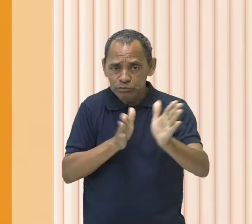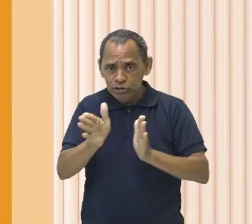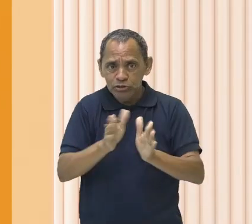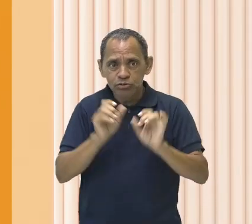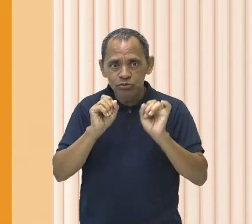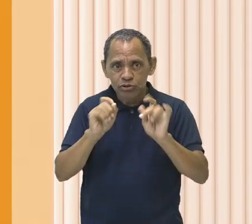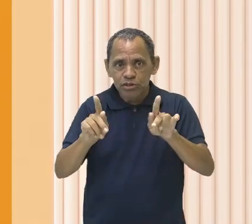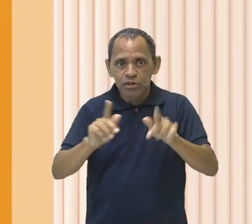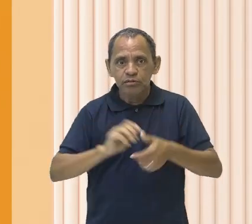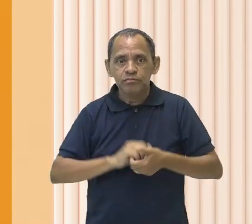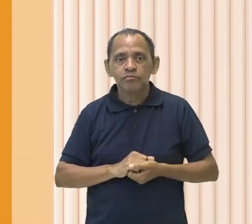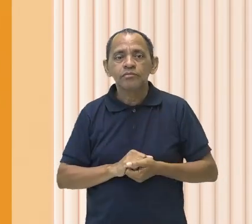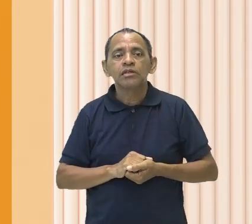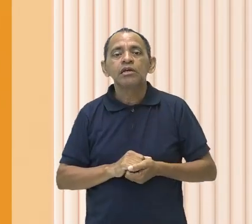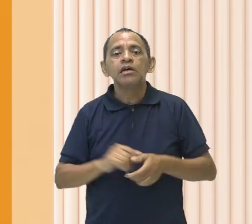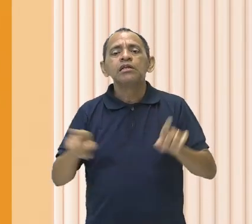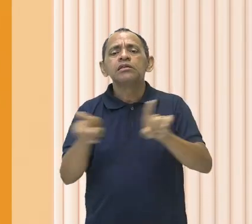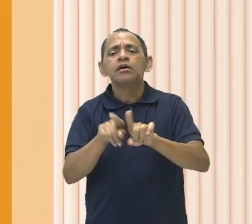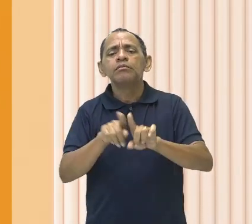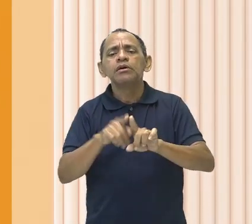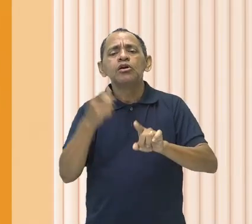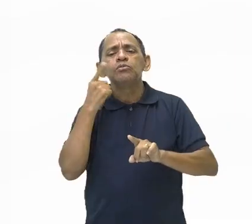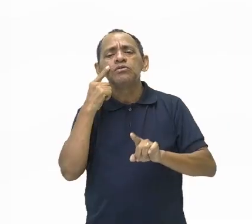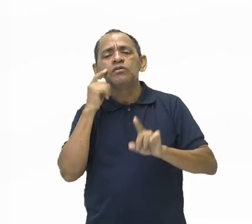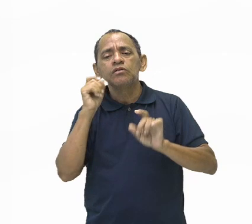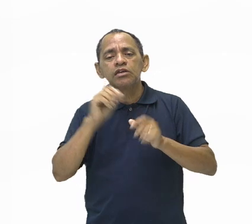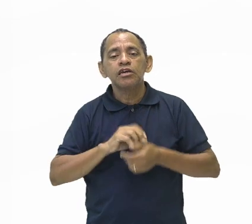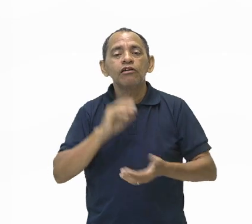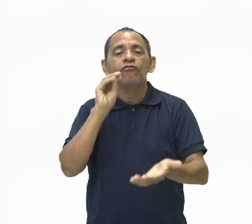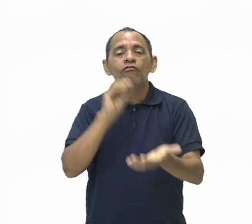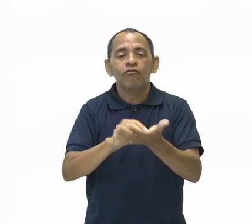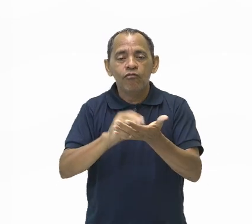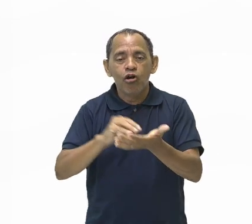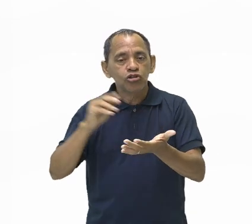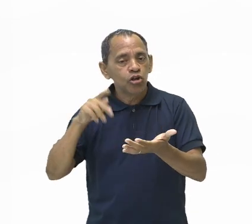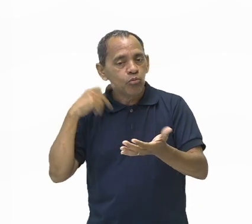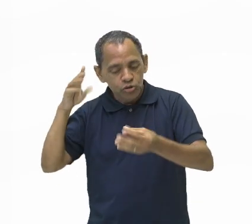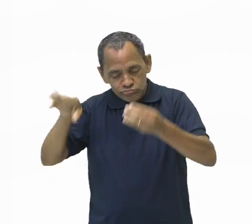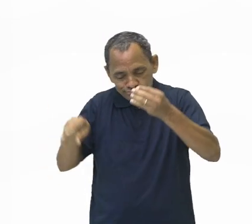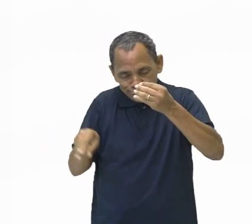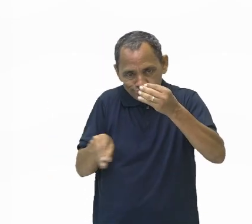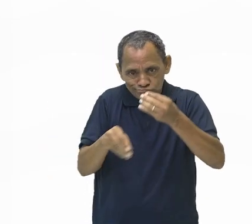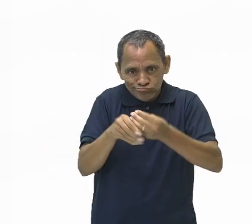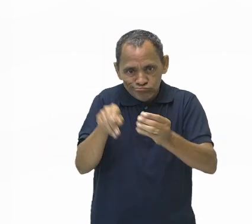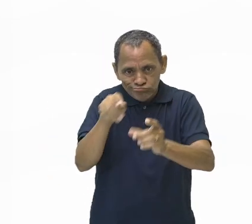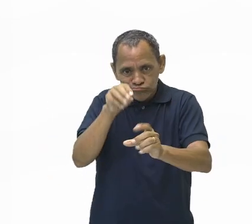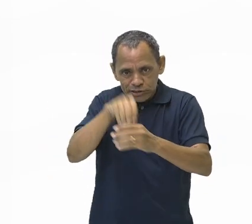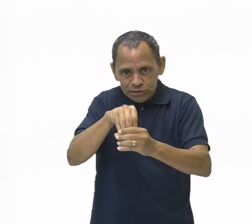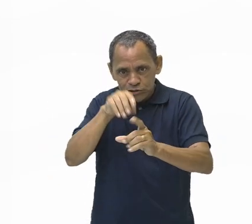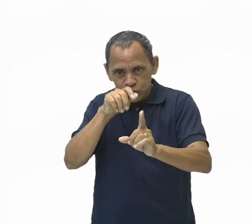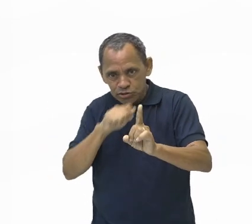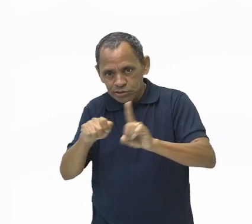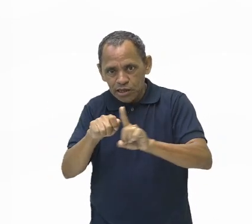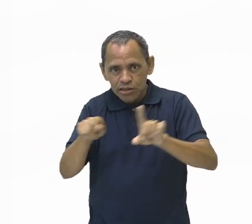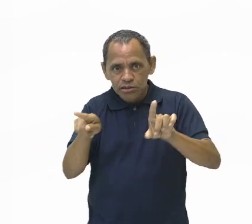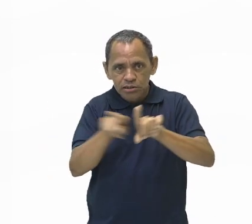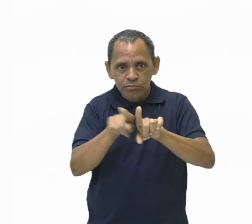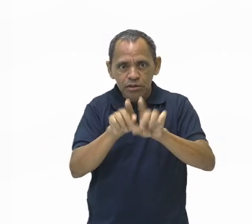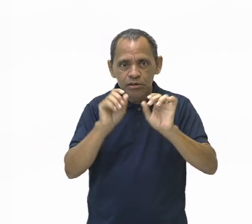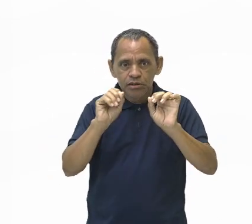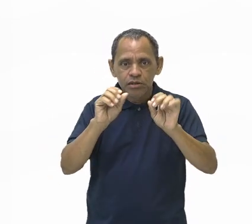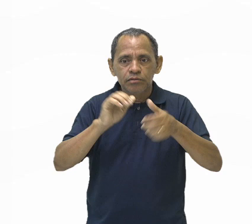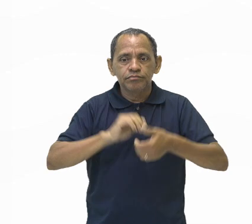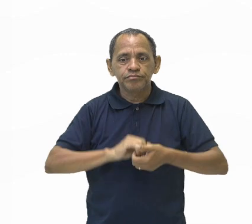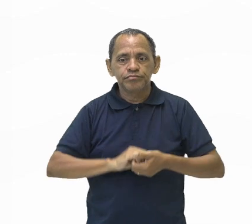ok? E vamos observar uma falta de políticas de inserção social. Ou seja, o que vai acontecer nesse